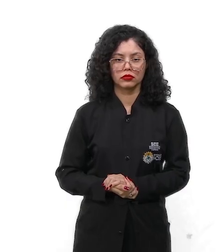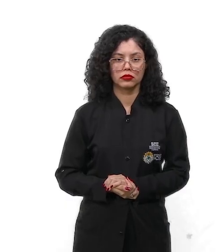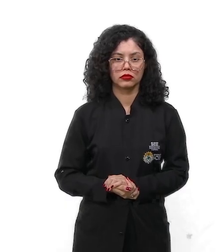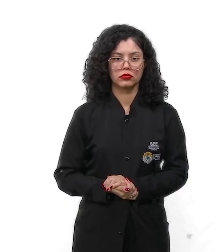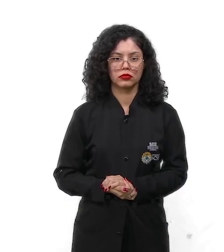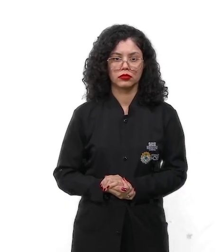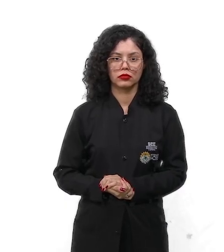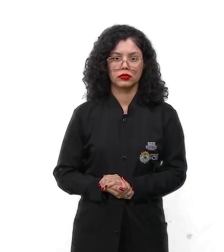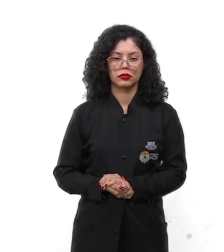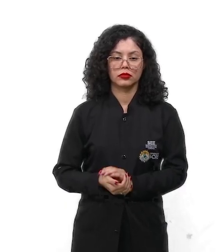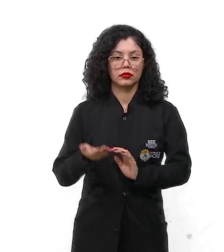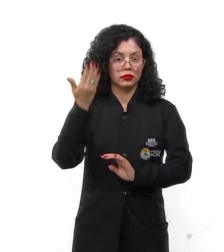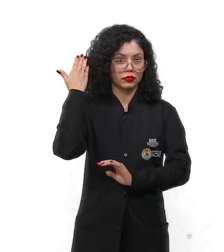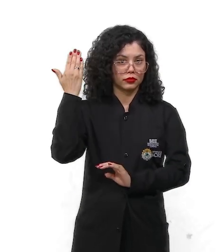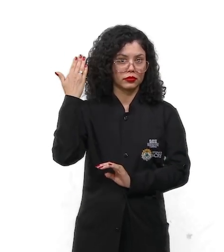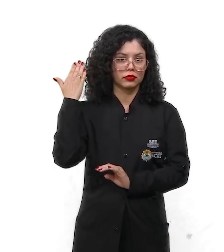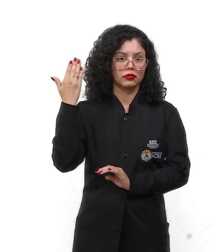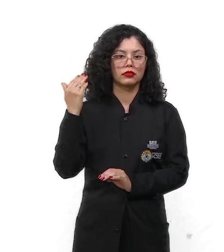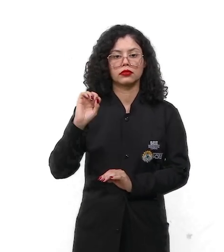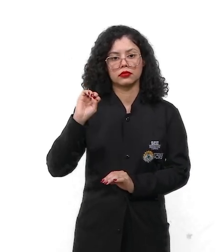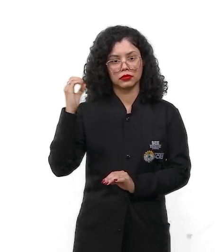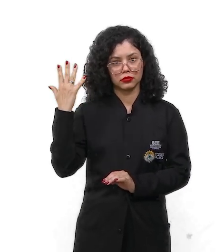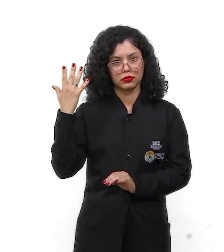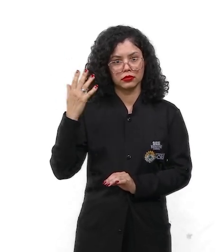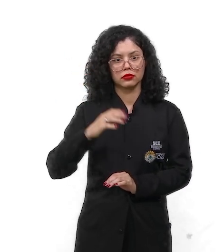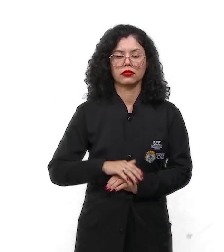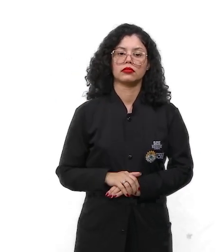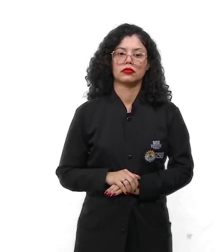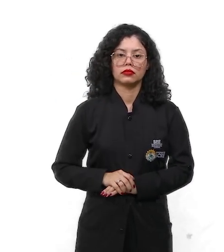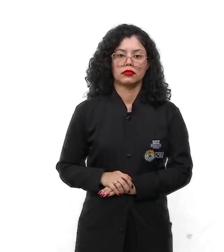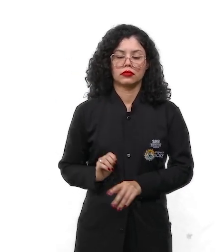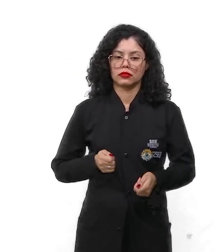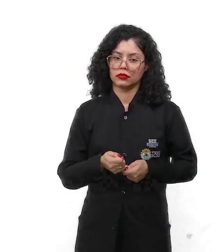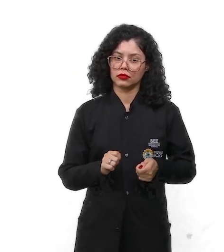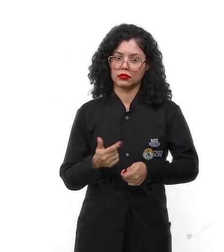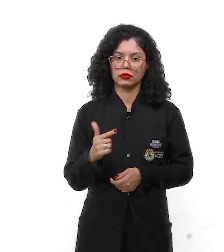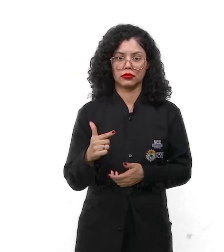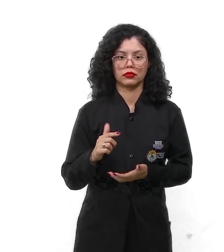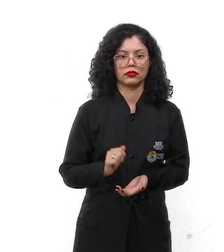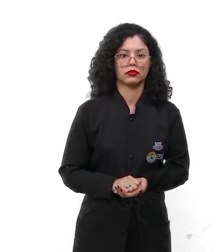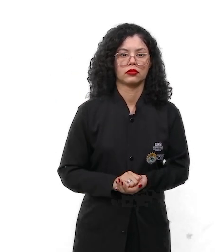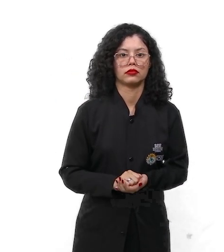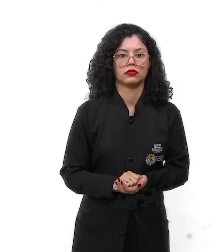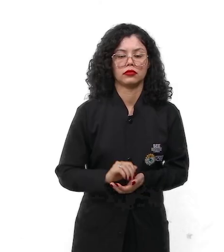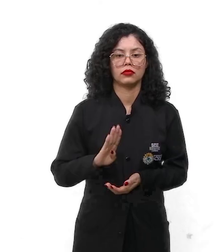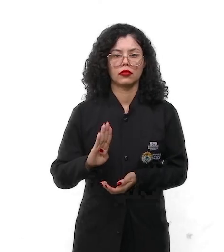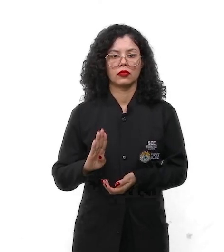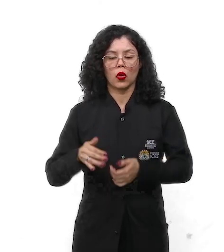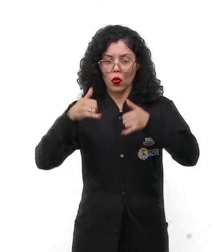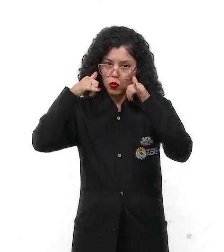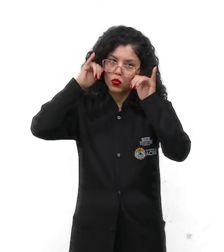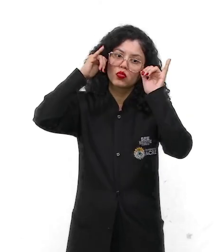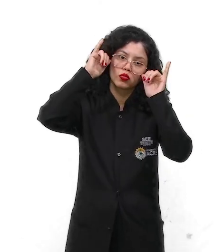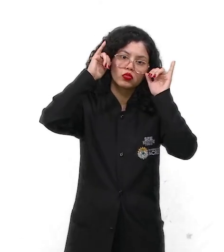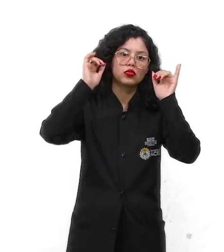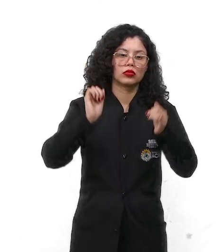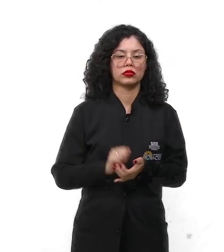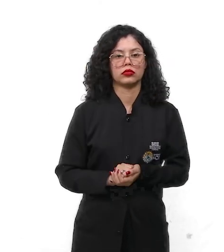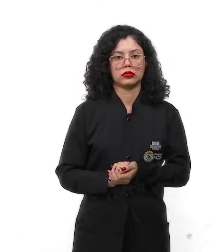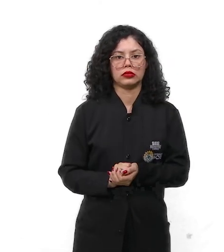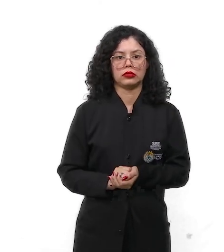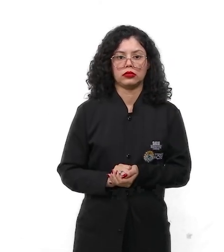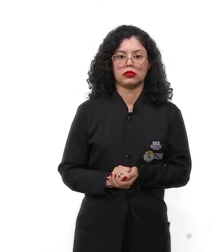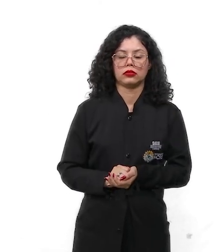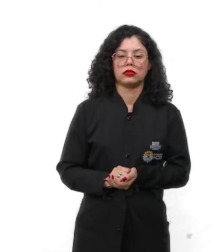Assim, era antigamente, né, bicho, que isso acontecia, esse sem controle reprodutivo. Os búfalos, eles são bastante